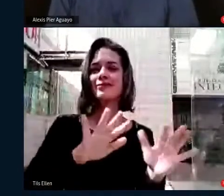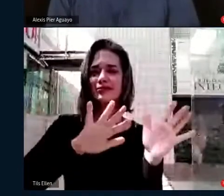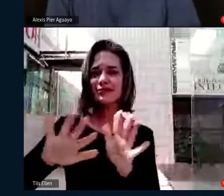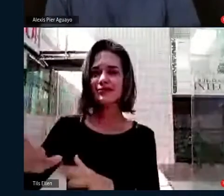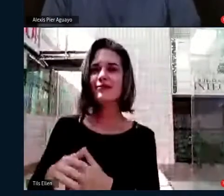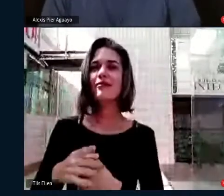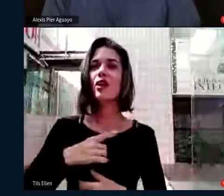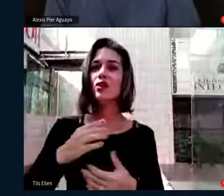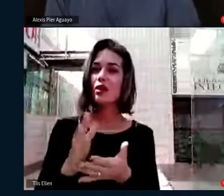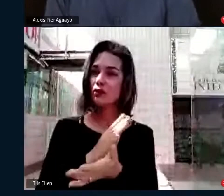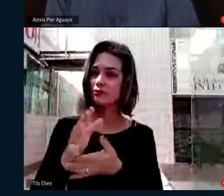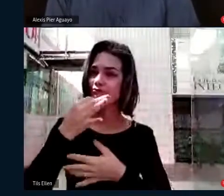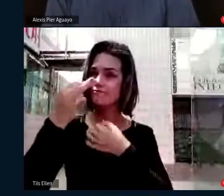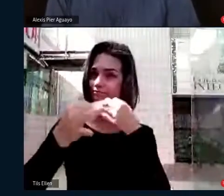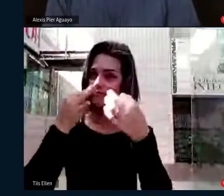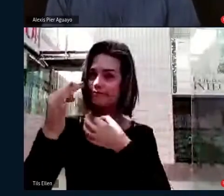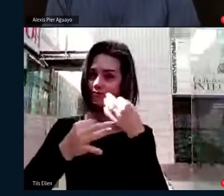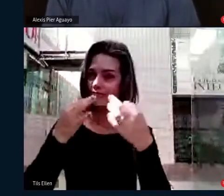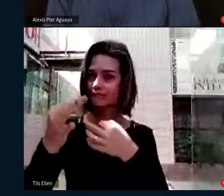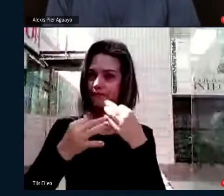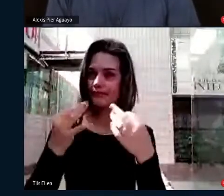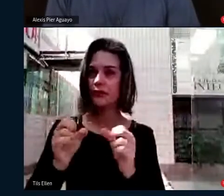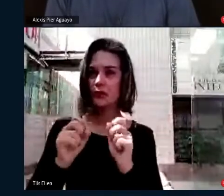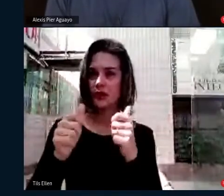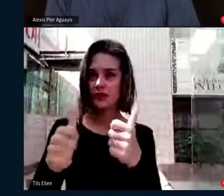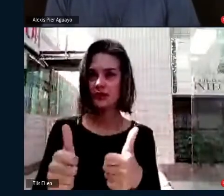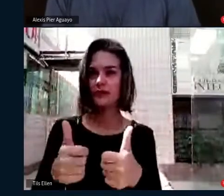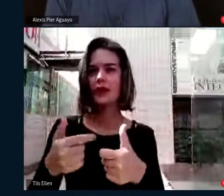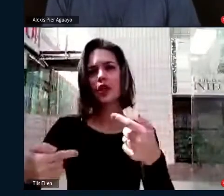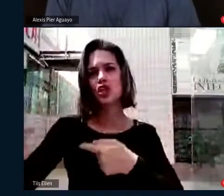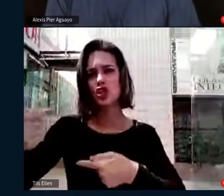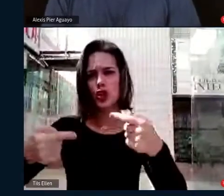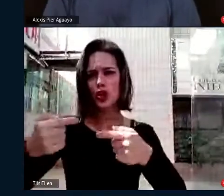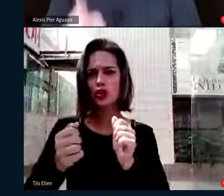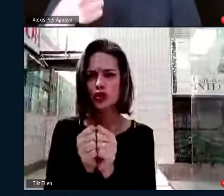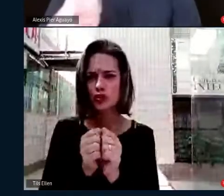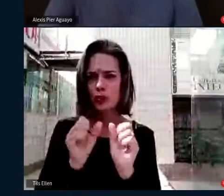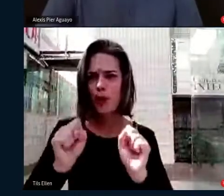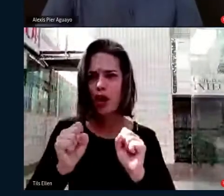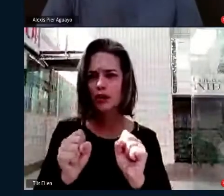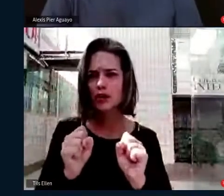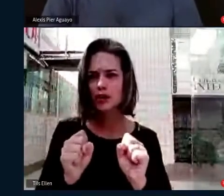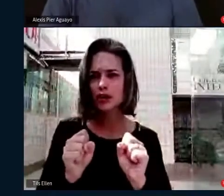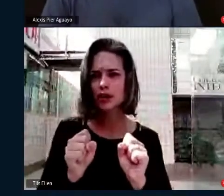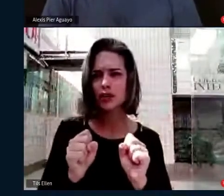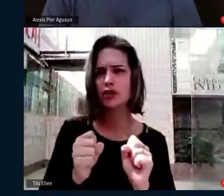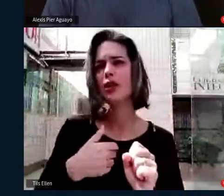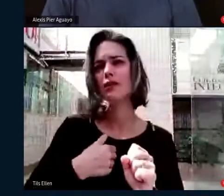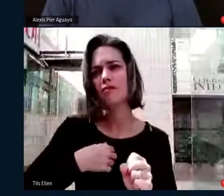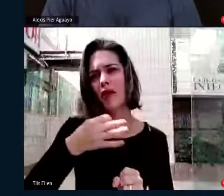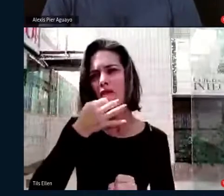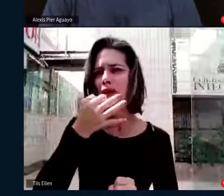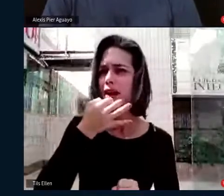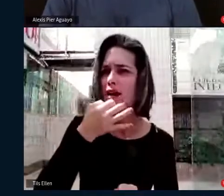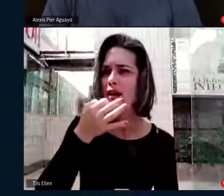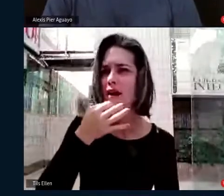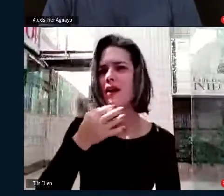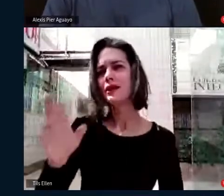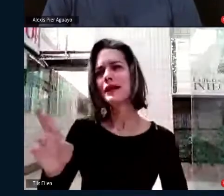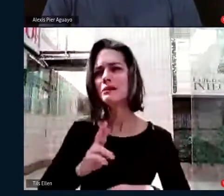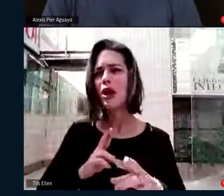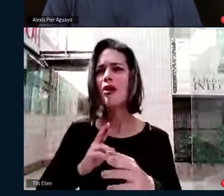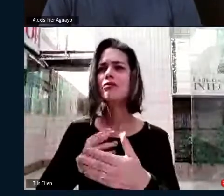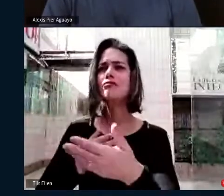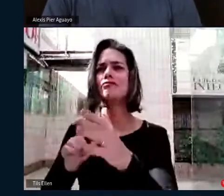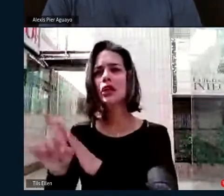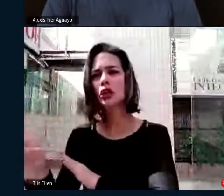eu tenho alguns comentários e sugestões para fazer e eu queria ir dialogando. Pode ser? Vamos ir comentando e aí você vai respondendo